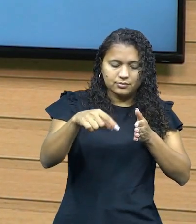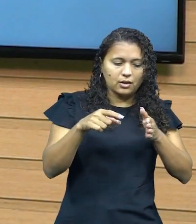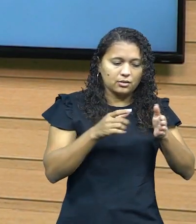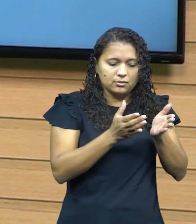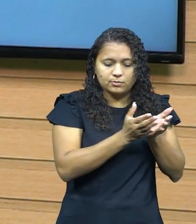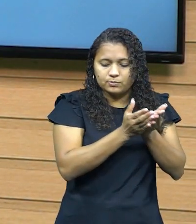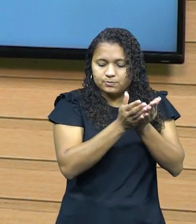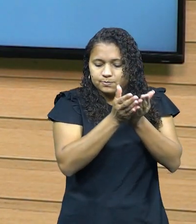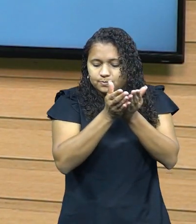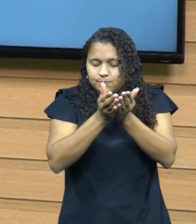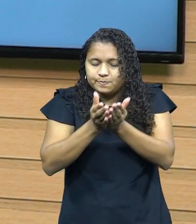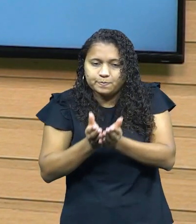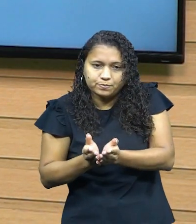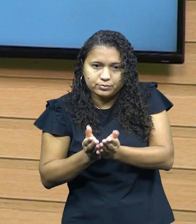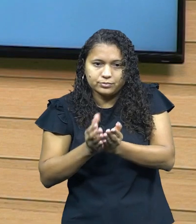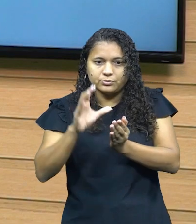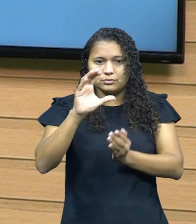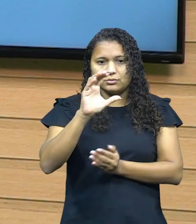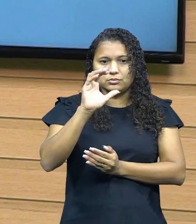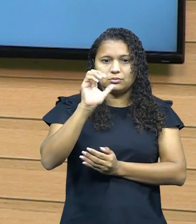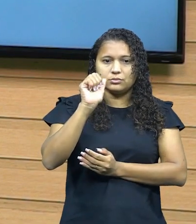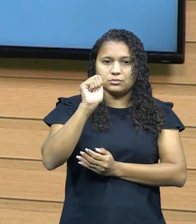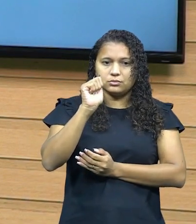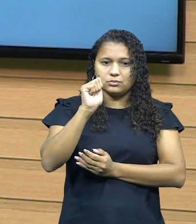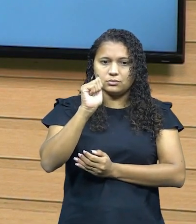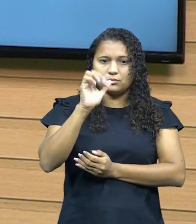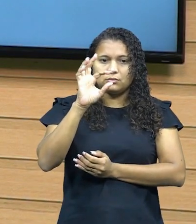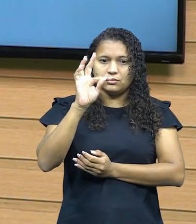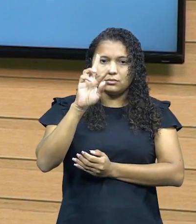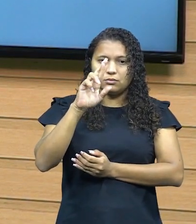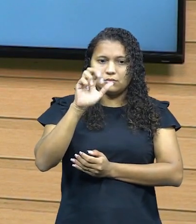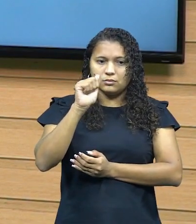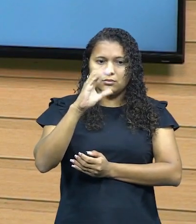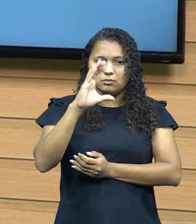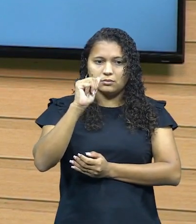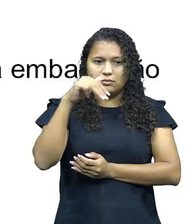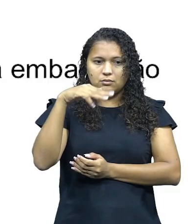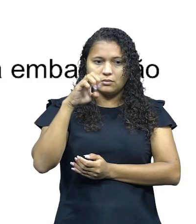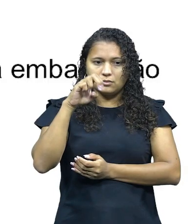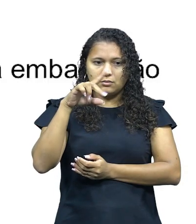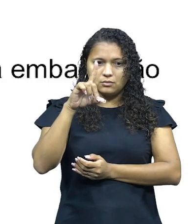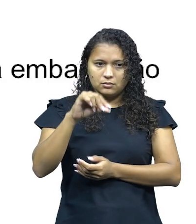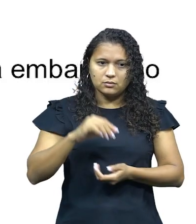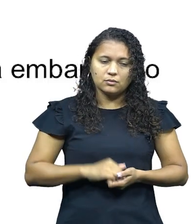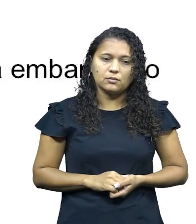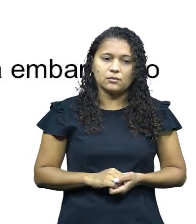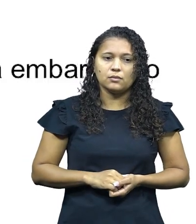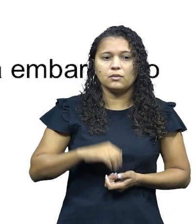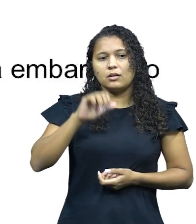ele vai acostar no cais, ele vai acostar no pier.